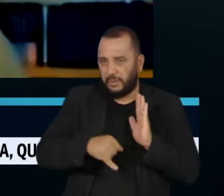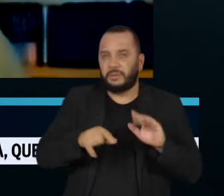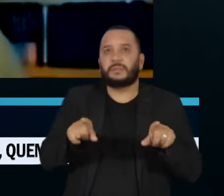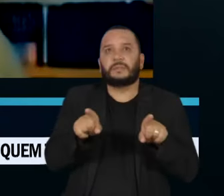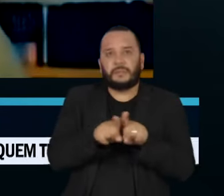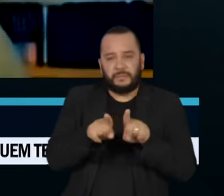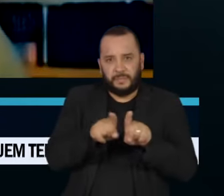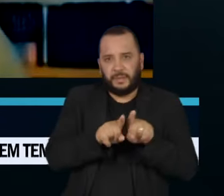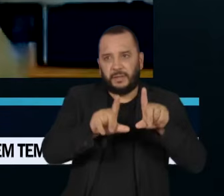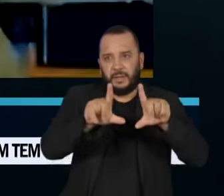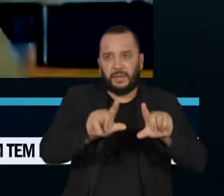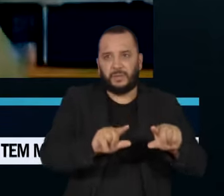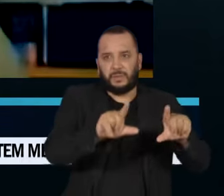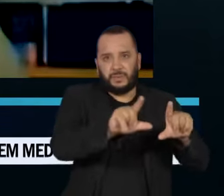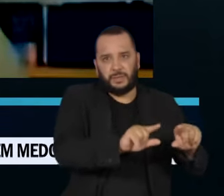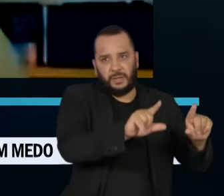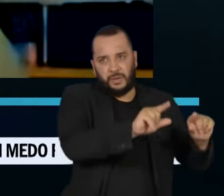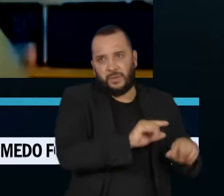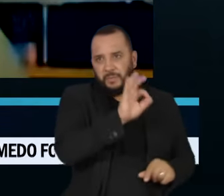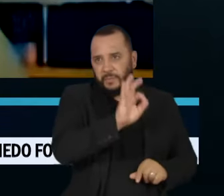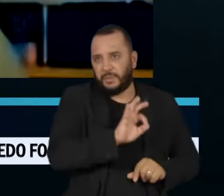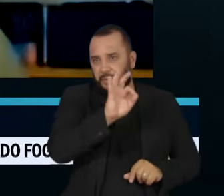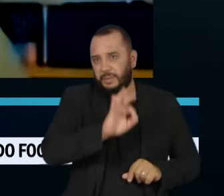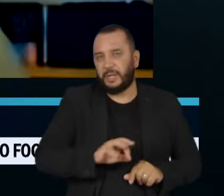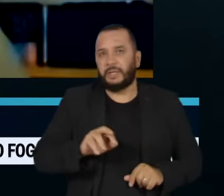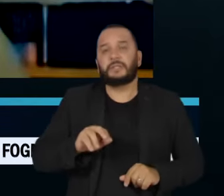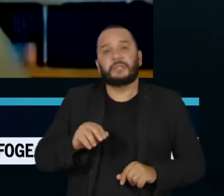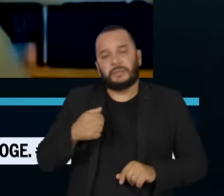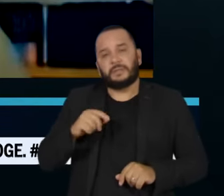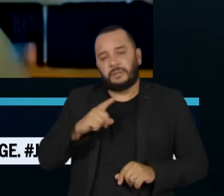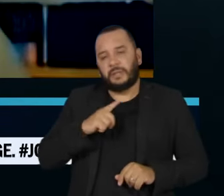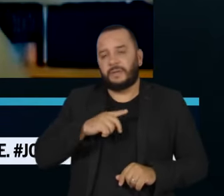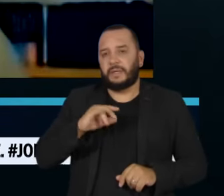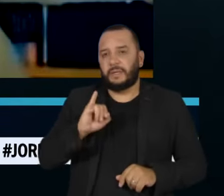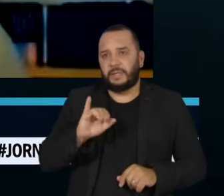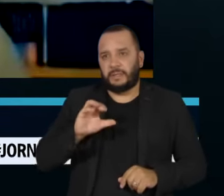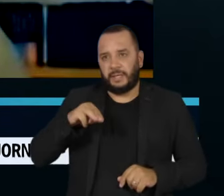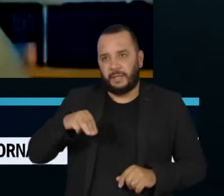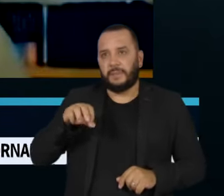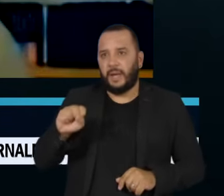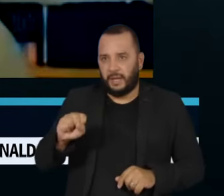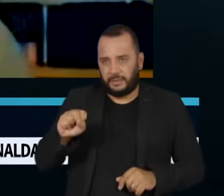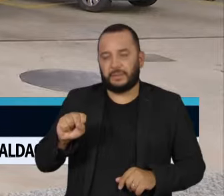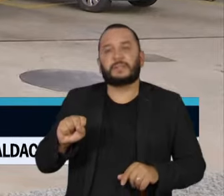tiveram redução de alíquotas, né? Principalmente ICMS, né? Que tem um impacto